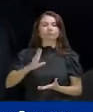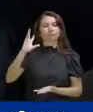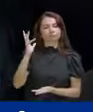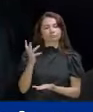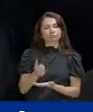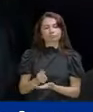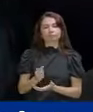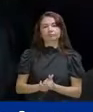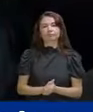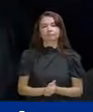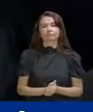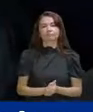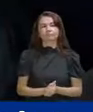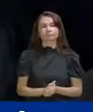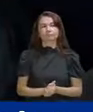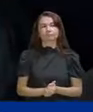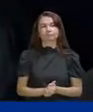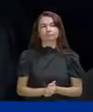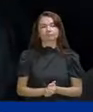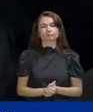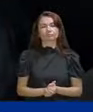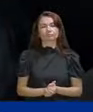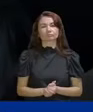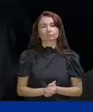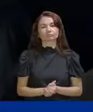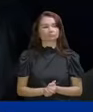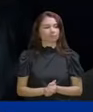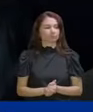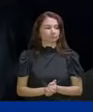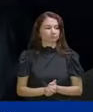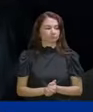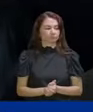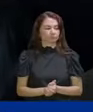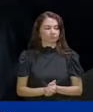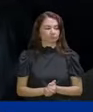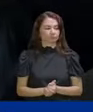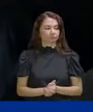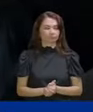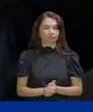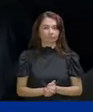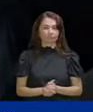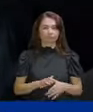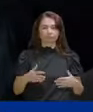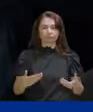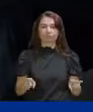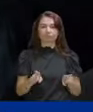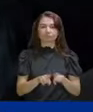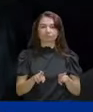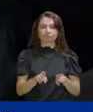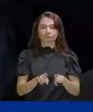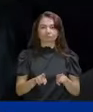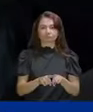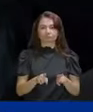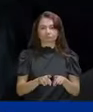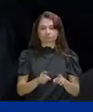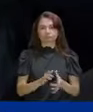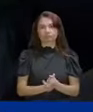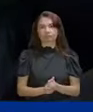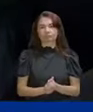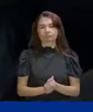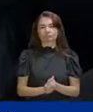juíza Tina Souza. Ela é branca, de cabelos castanhos claros, longos, lisos. Usa leve maquiagem, usa